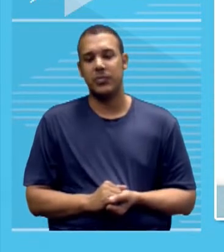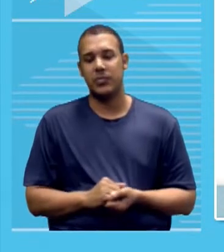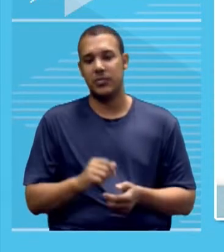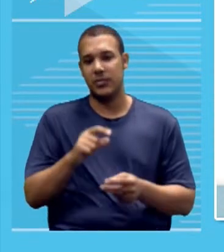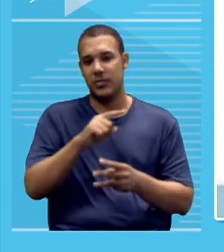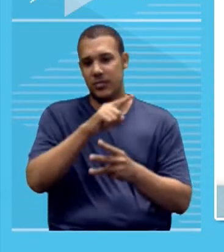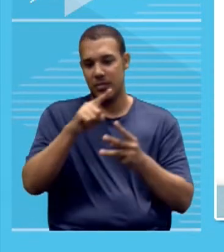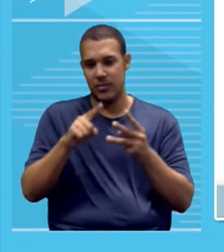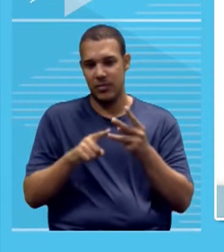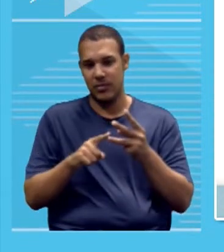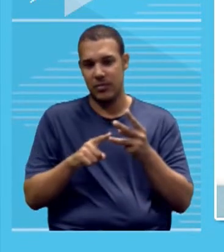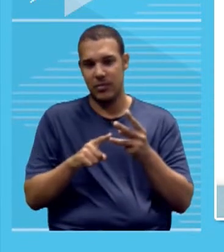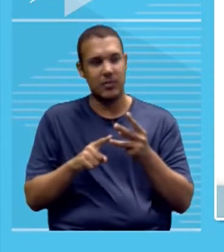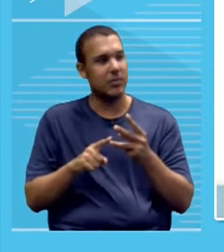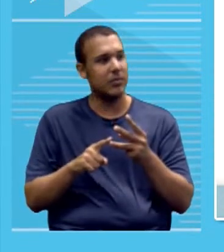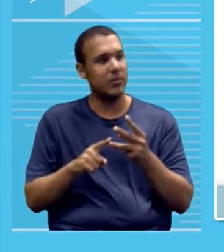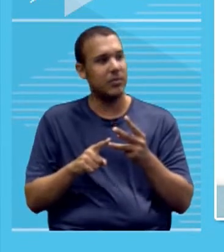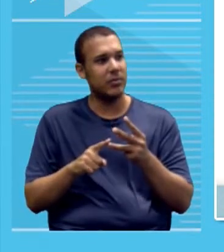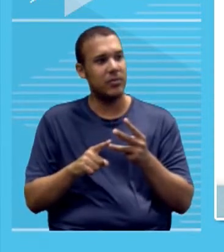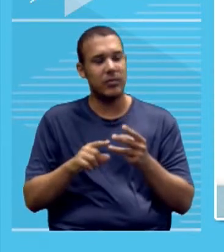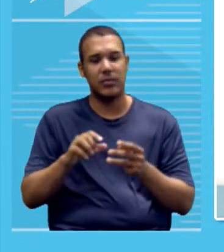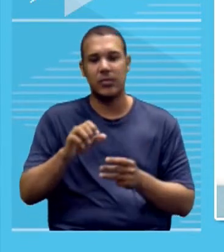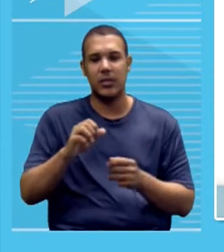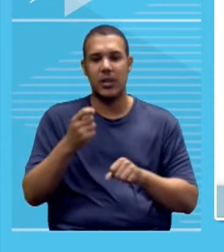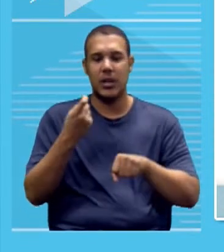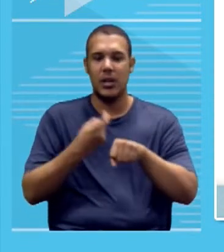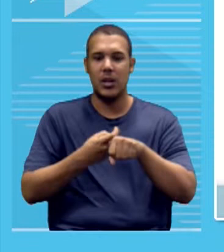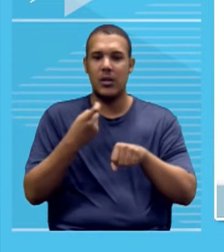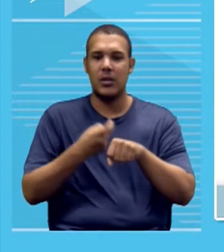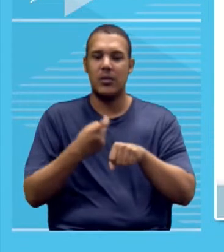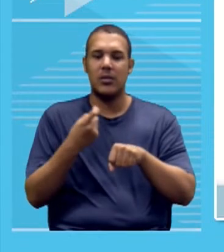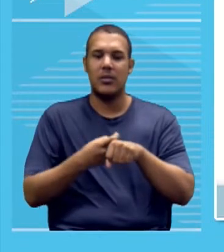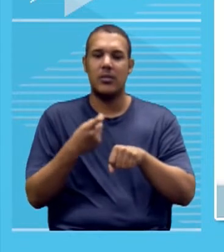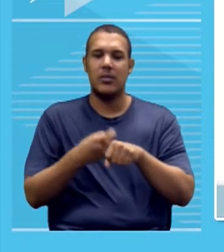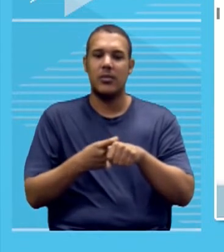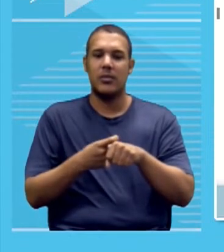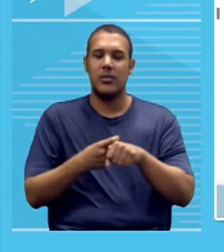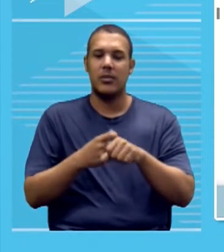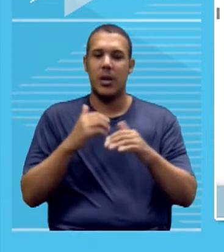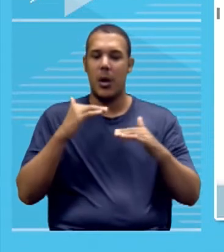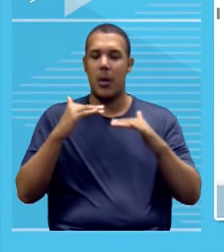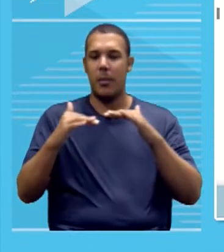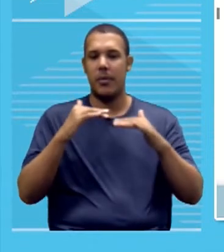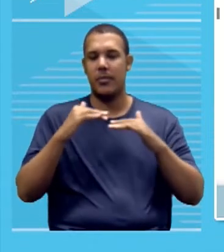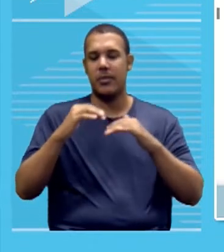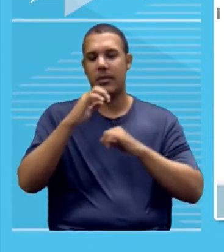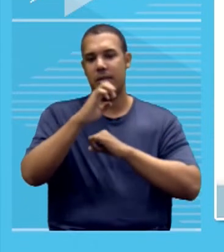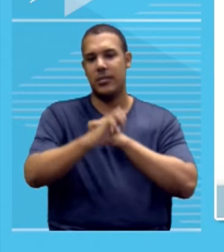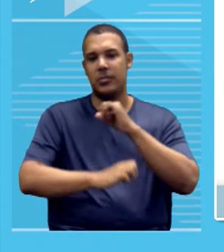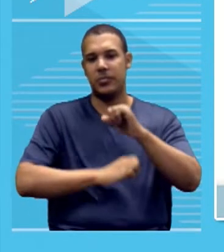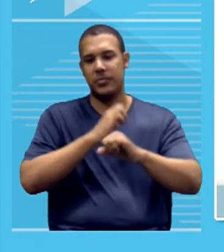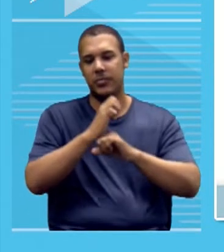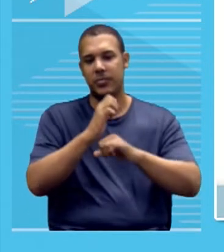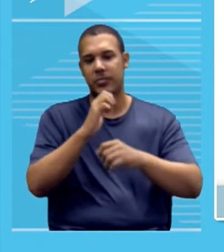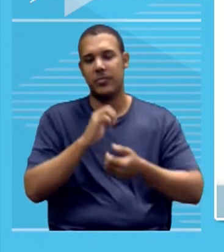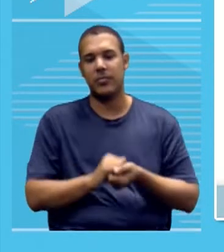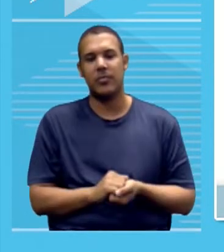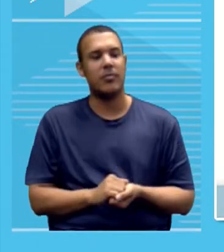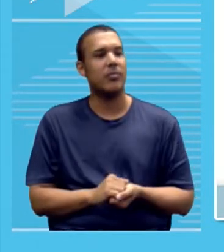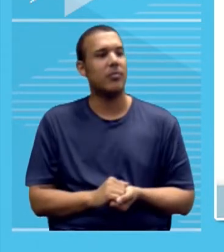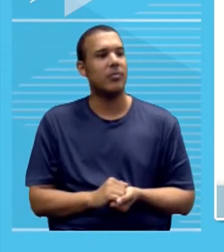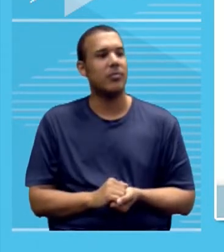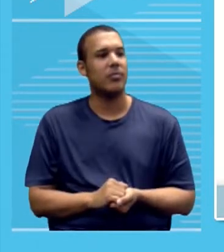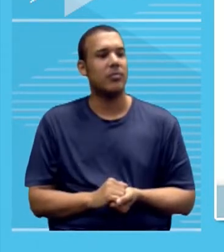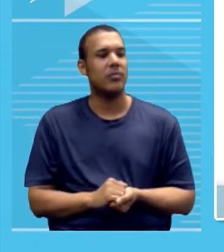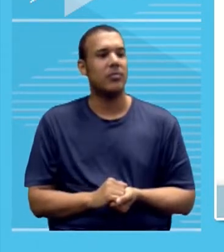de condutores. Condutores sólidos, caracterizado pelo movimento de elétrons livres. Exemplo aí que a gente tem